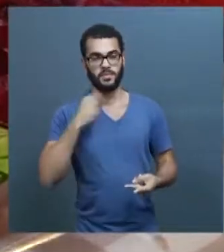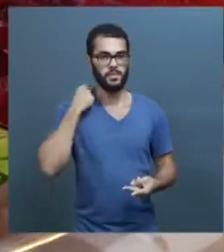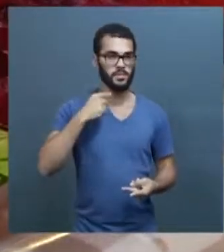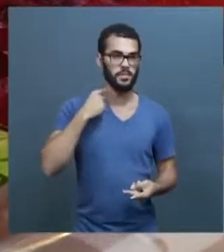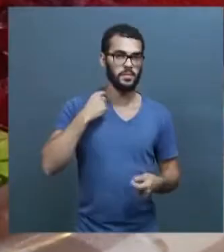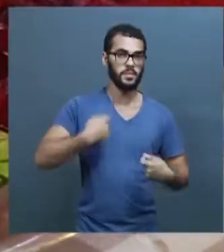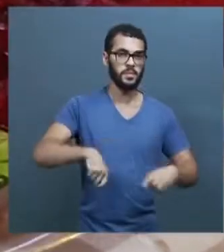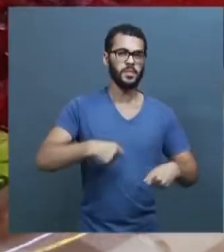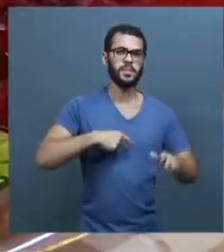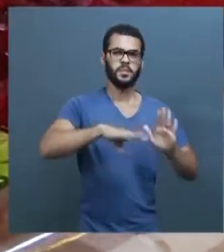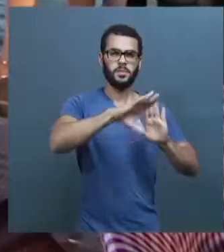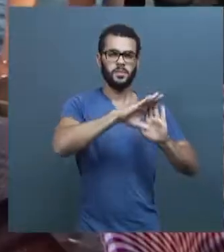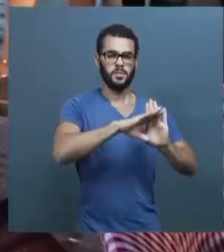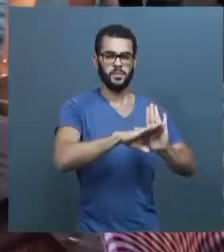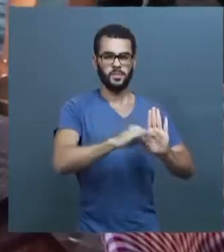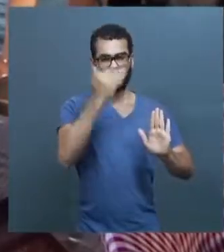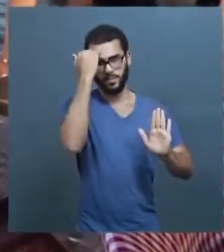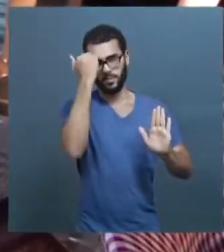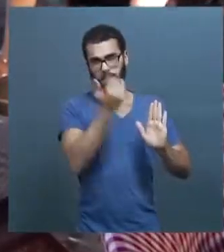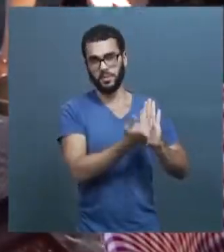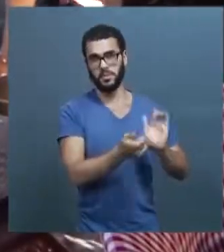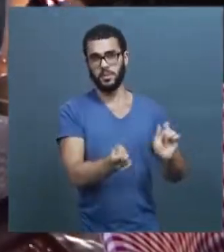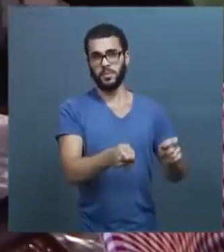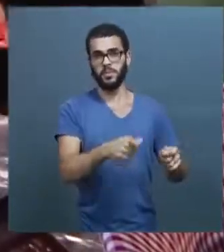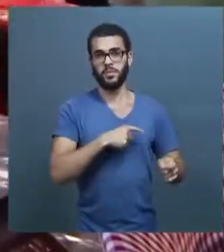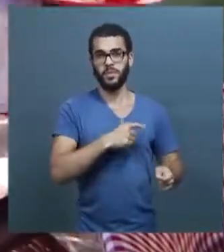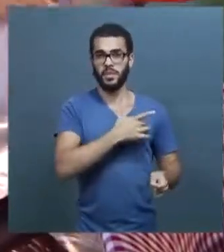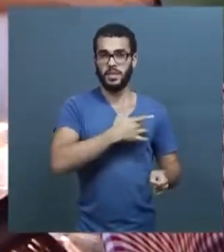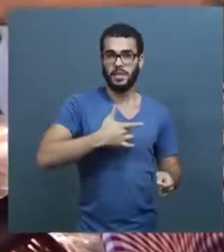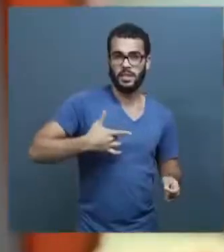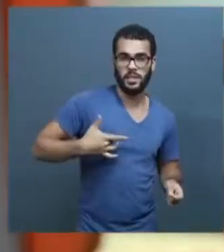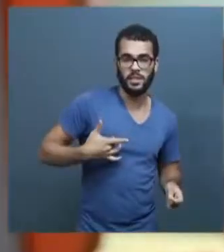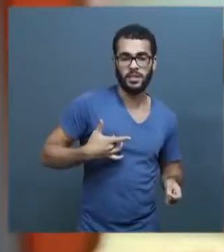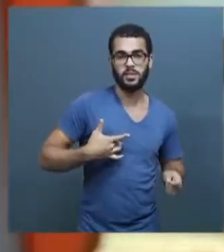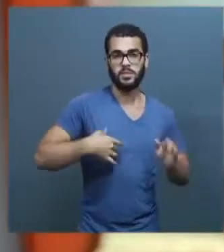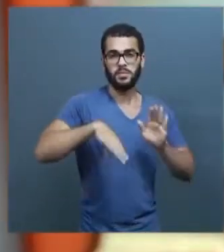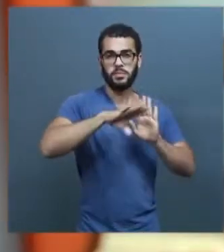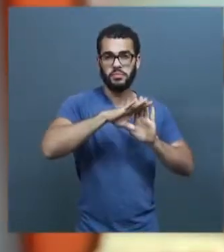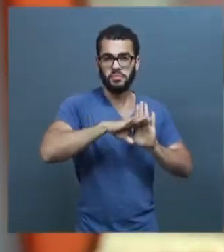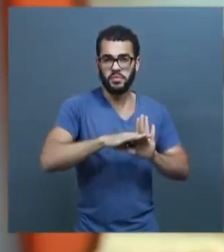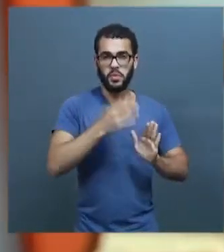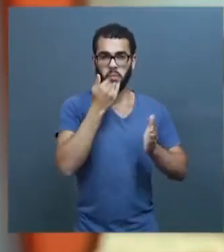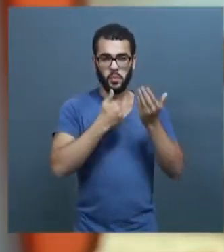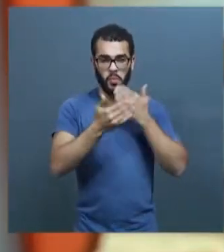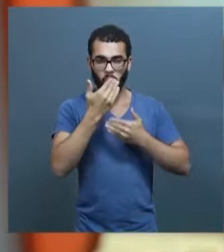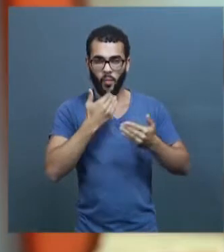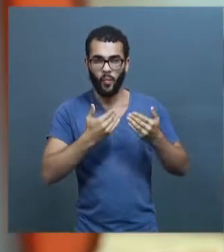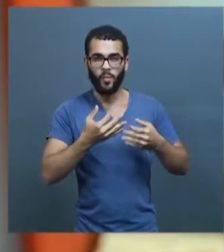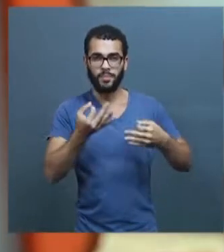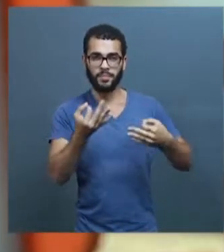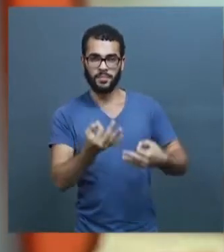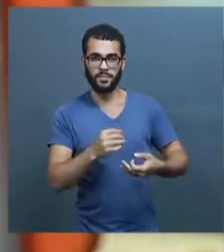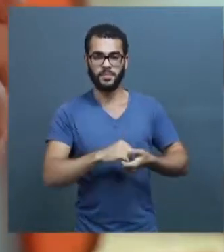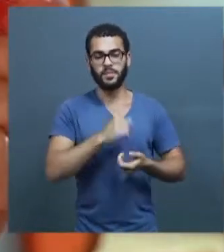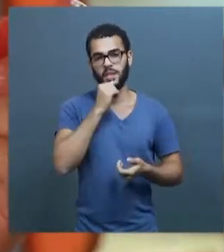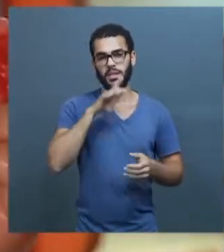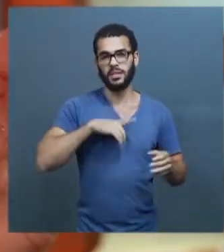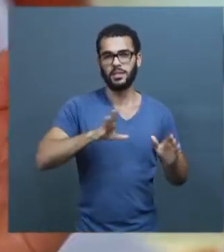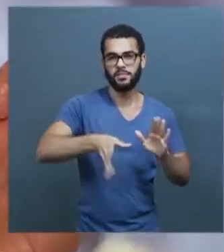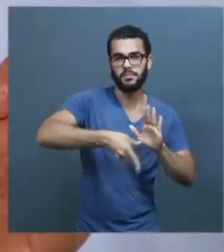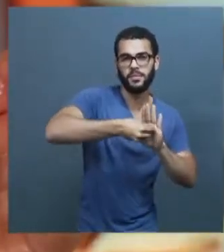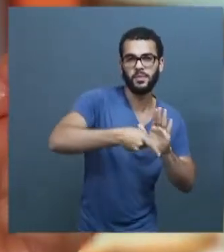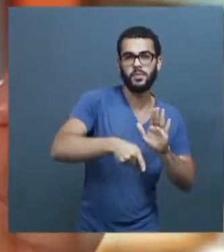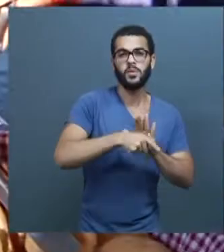alimentação adequada, saudável e sustentável, incluindo o incentivo ao consumo de alimentos como frutas, legumes